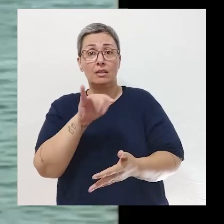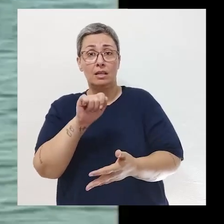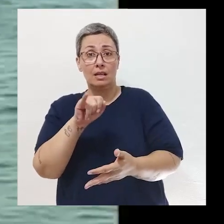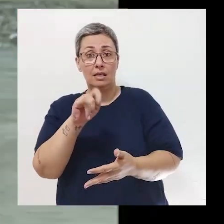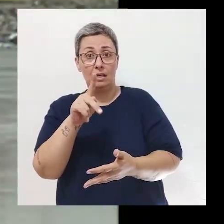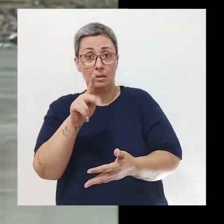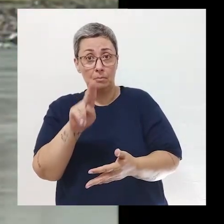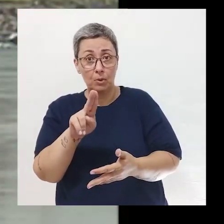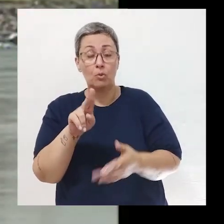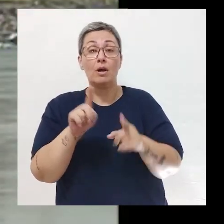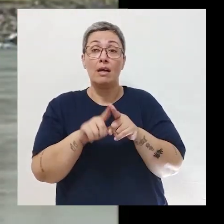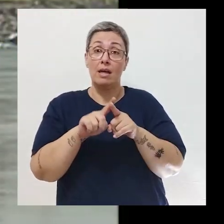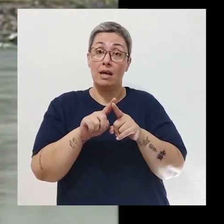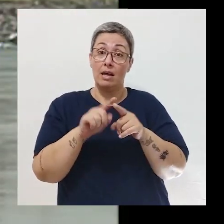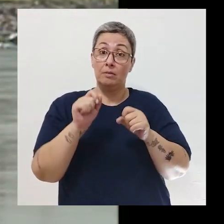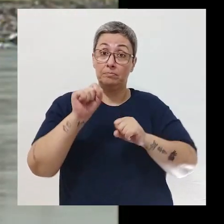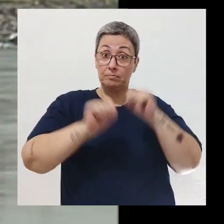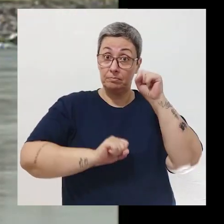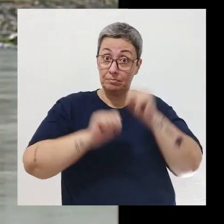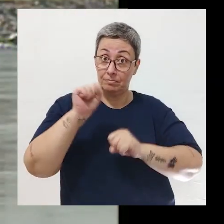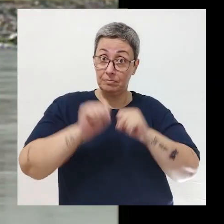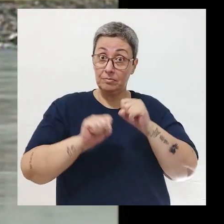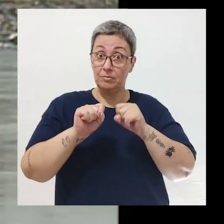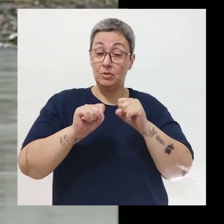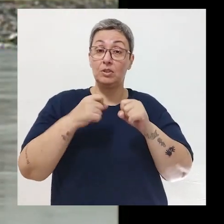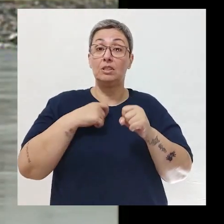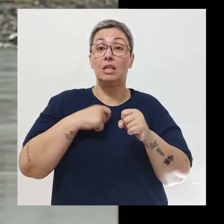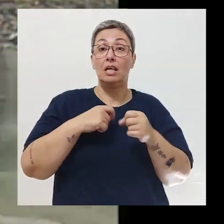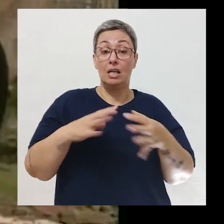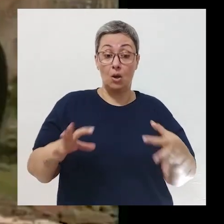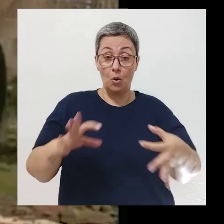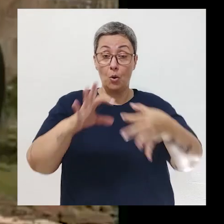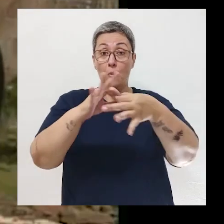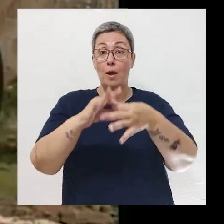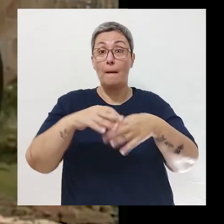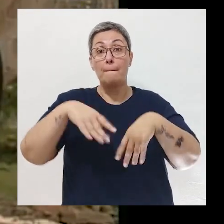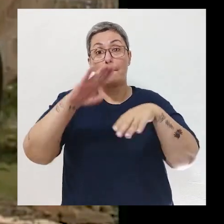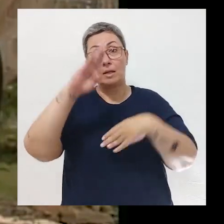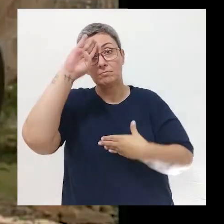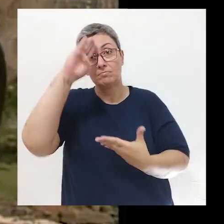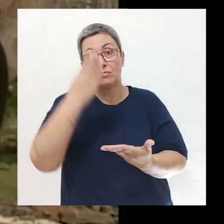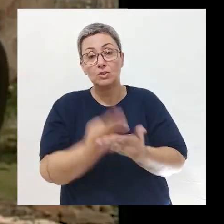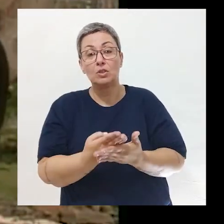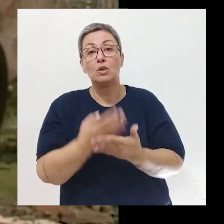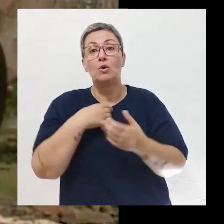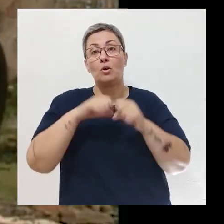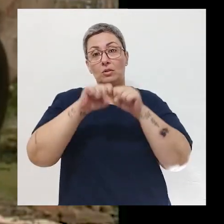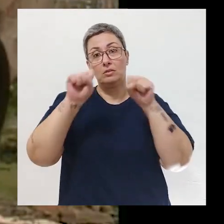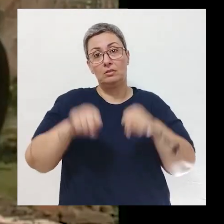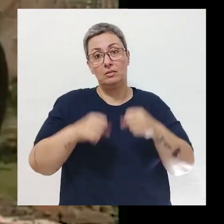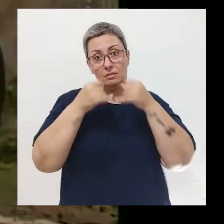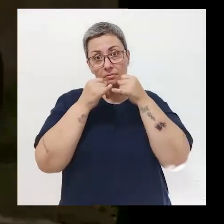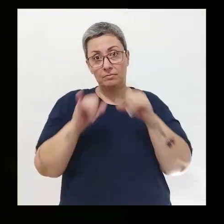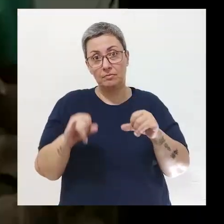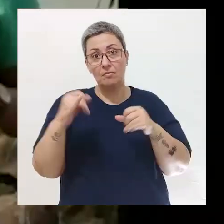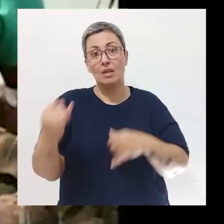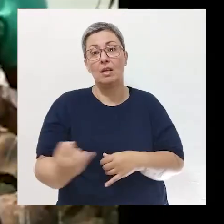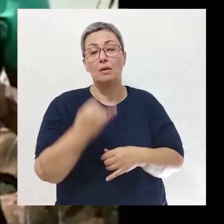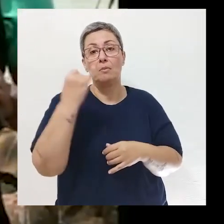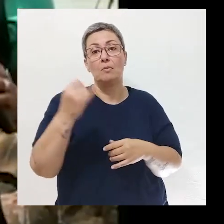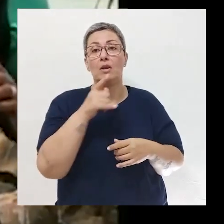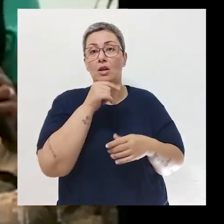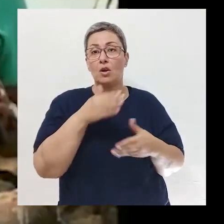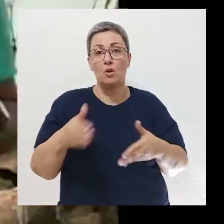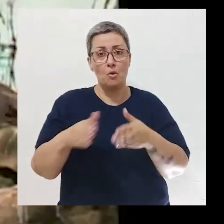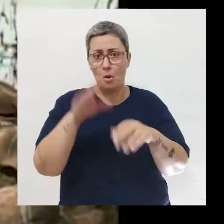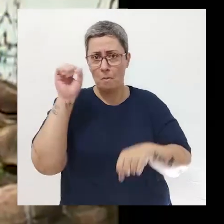Itaipu. Itaipu é uma usina multinacional e isso realmente é o que traz uma maior confiabilidade para o sistema elétrico. A importância